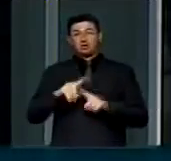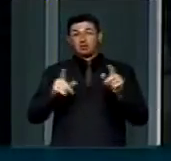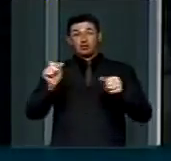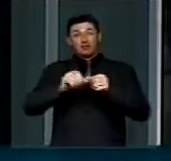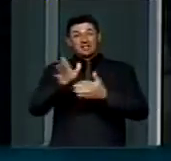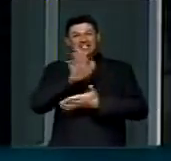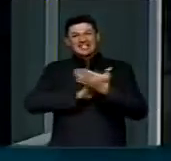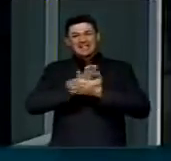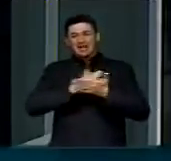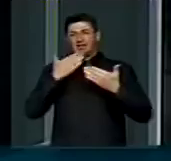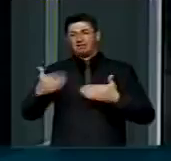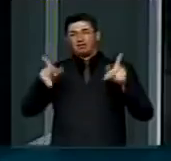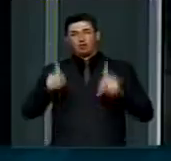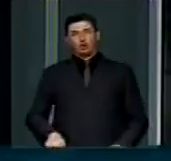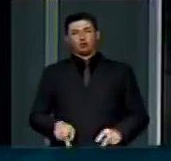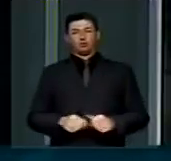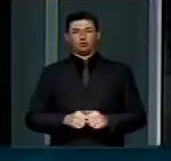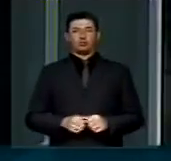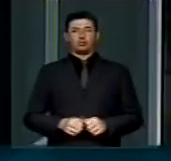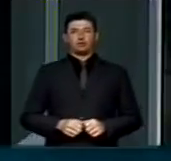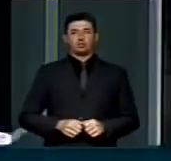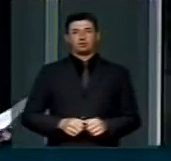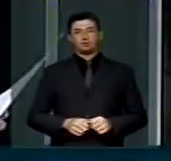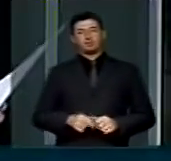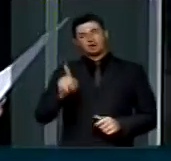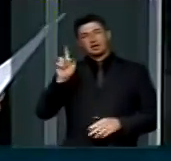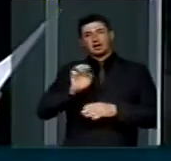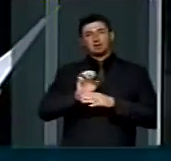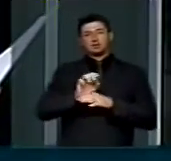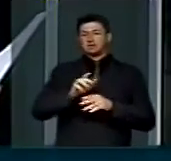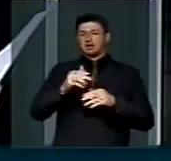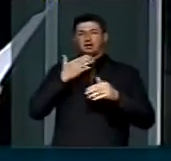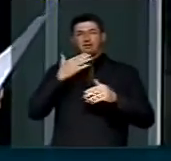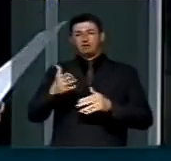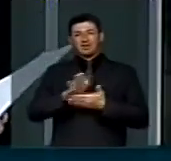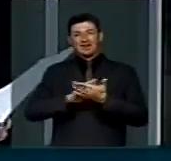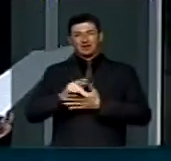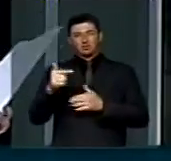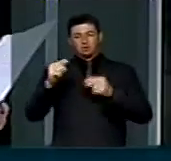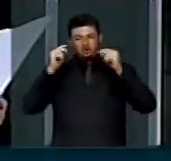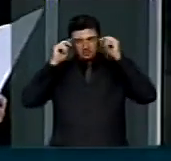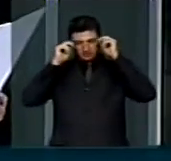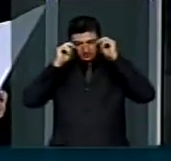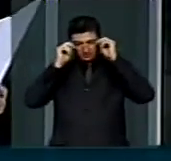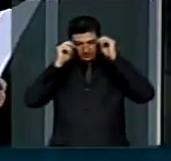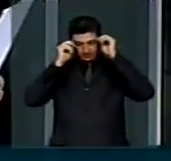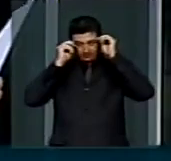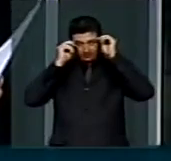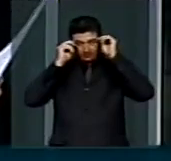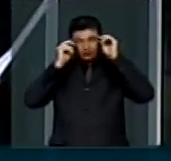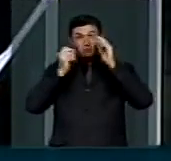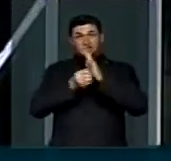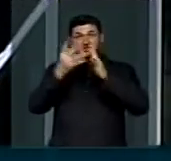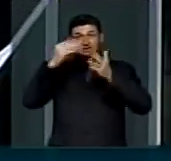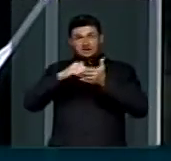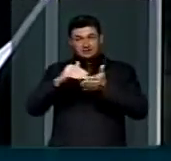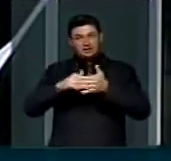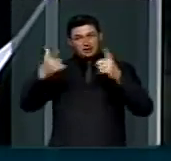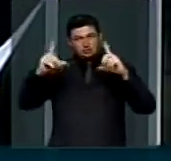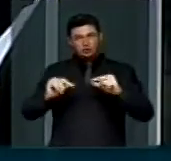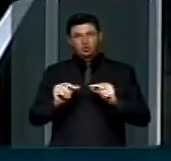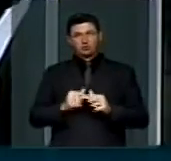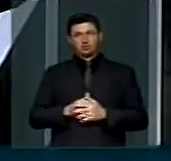nada em benefício do nosso povo e da nossa gente do estado de Sergipe. Diminuir o número de secretarias e de cargos